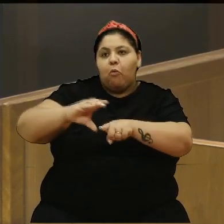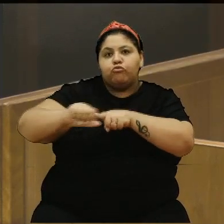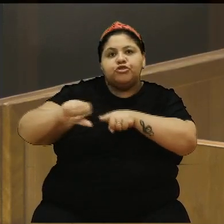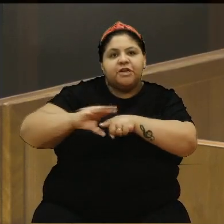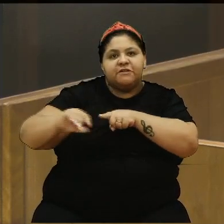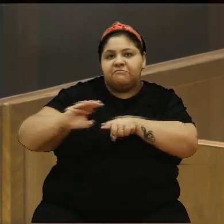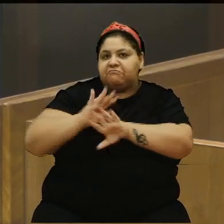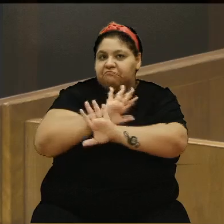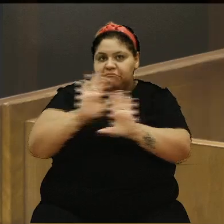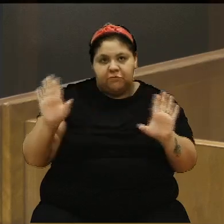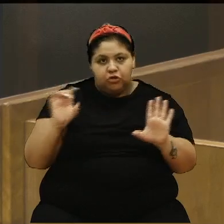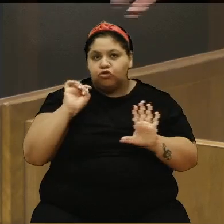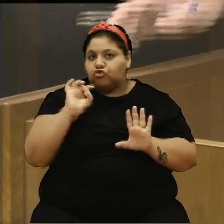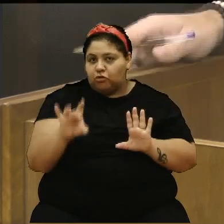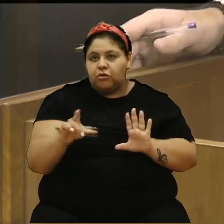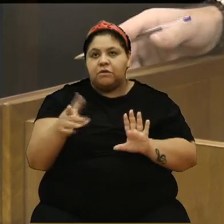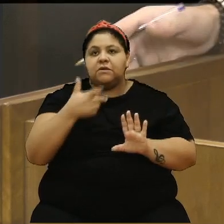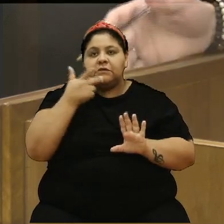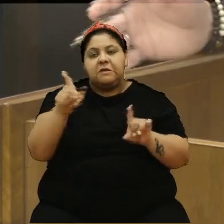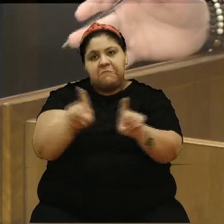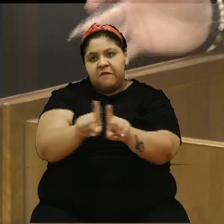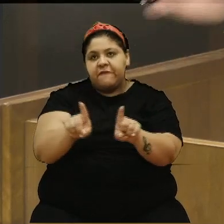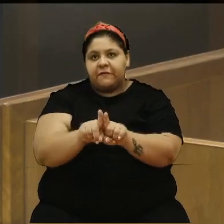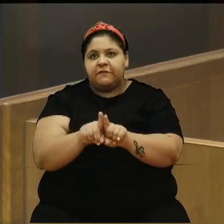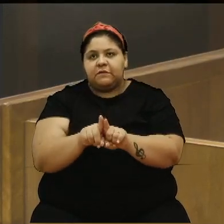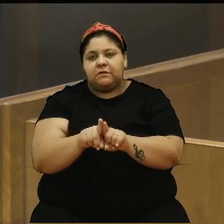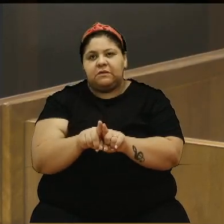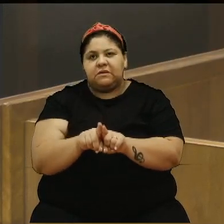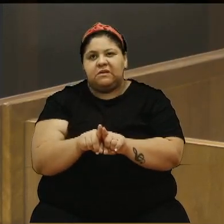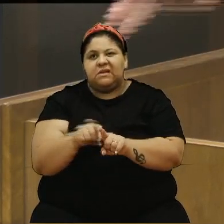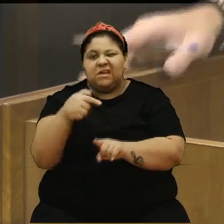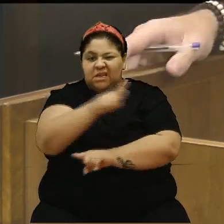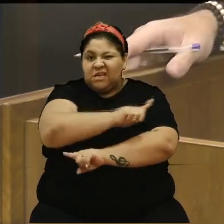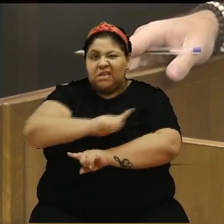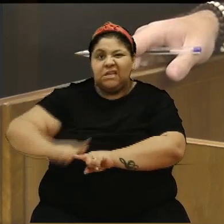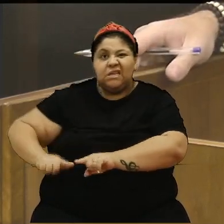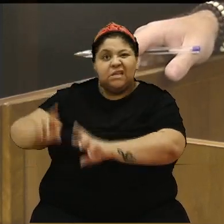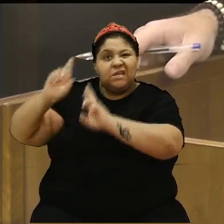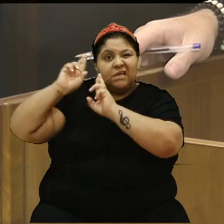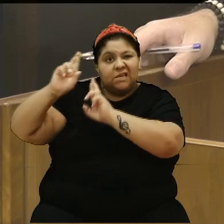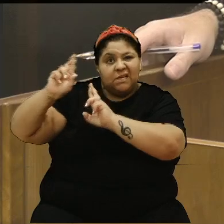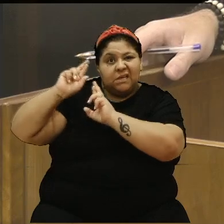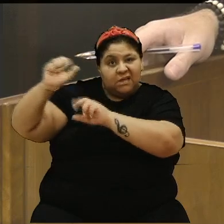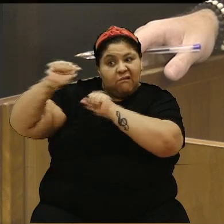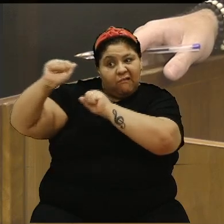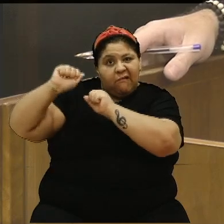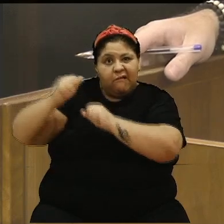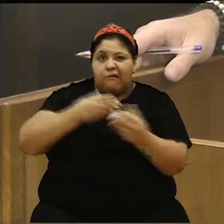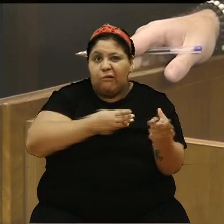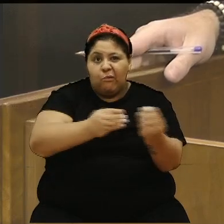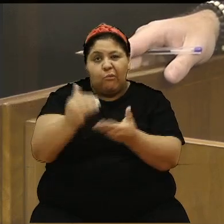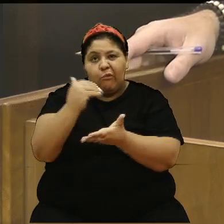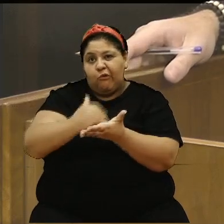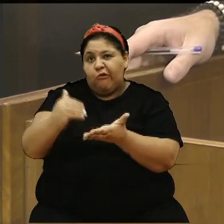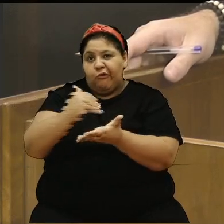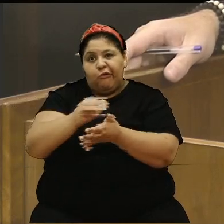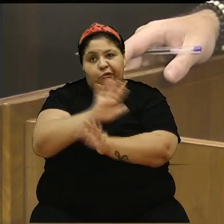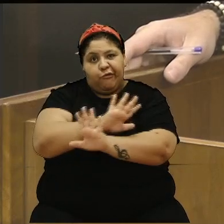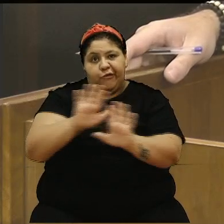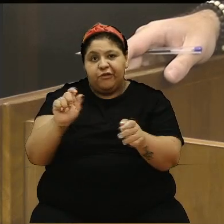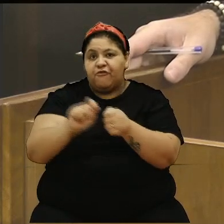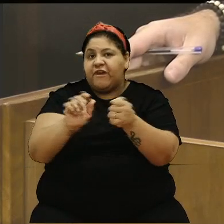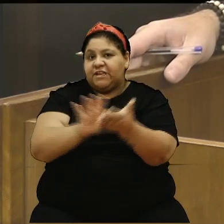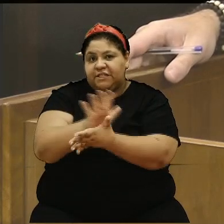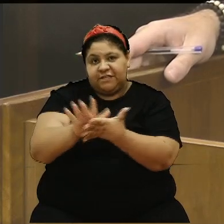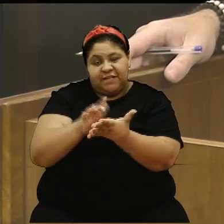não sai disso. E também queria dizer aqui também que esse governo é campeão, tá cheio de secretário ali que são liso, né?